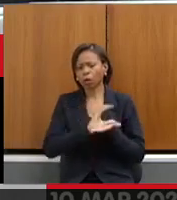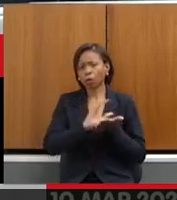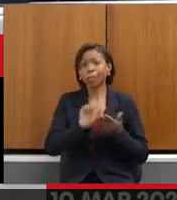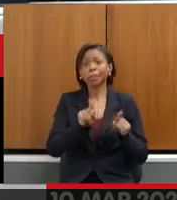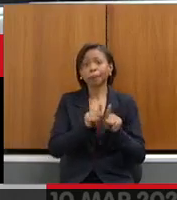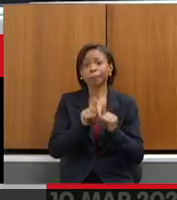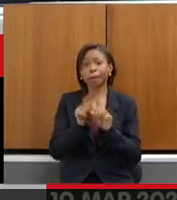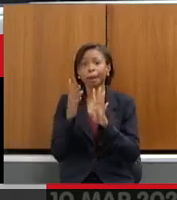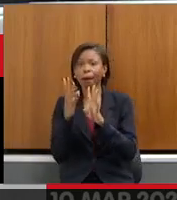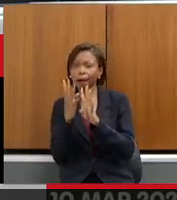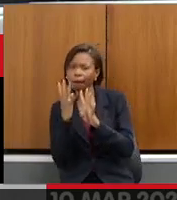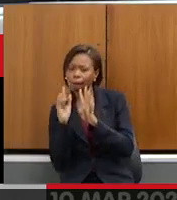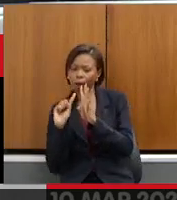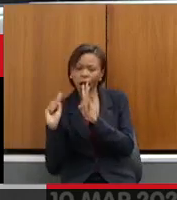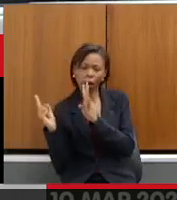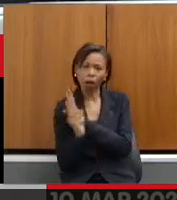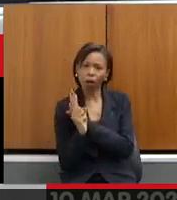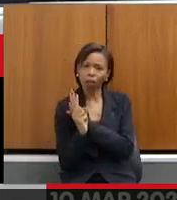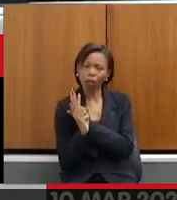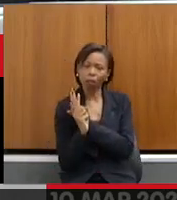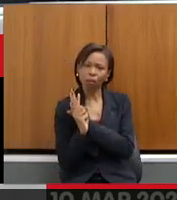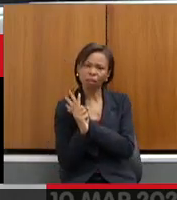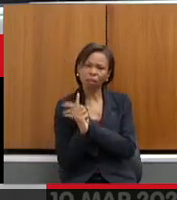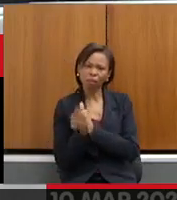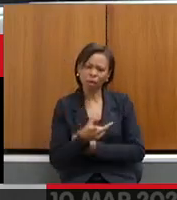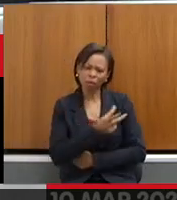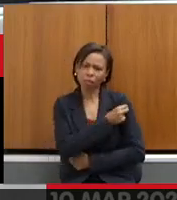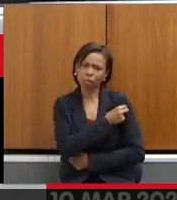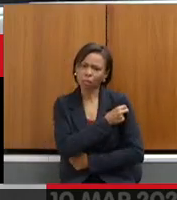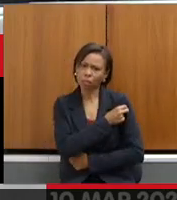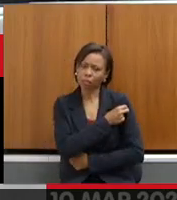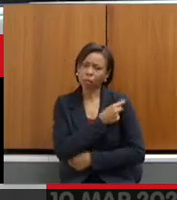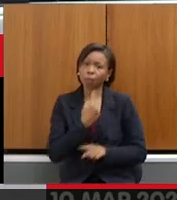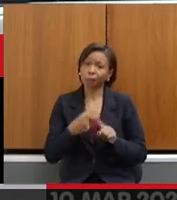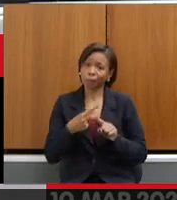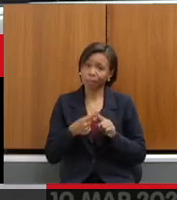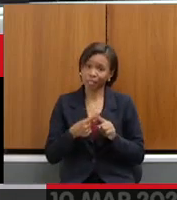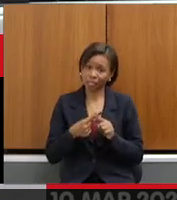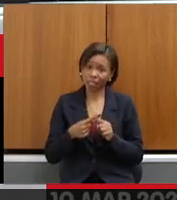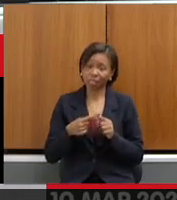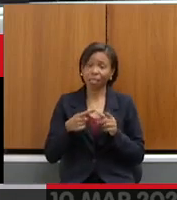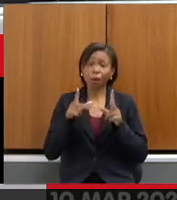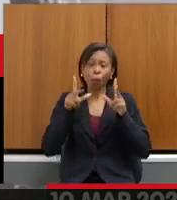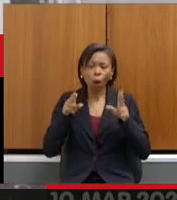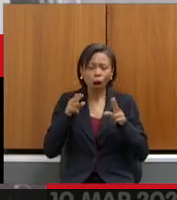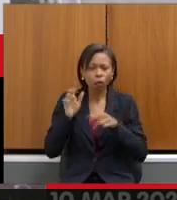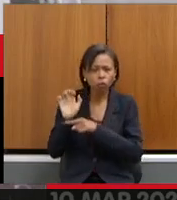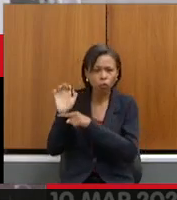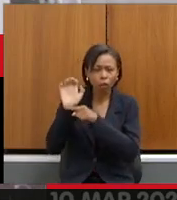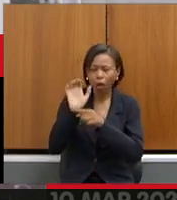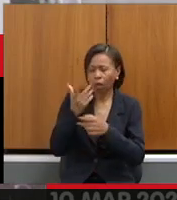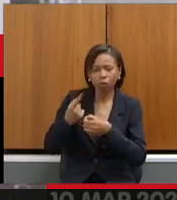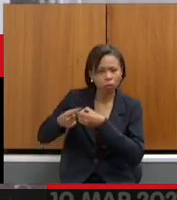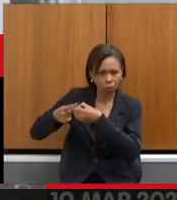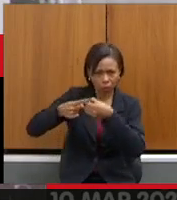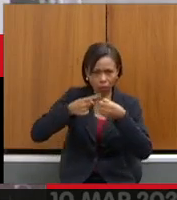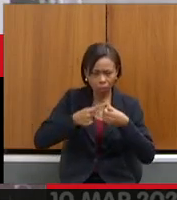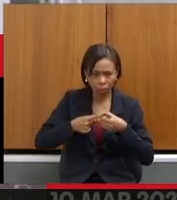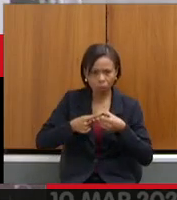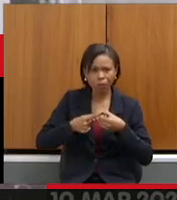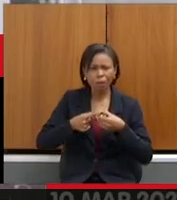Fura Fila dessas vacinação porque aí secretário o exemplo Esse é o que vem acontecendo nos municípios denúncias e mais denúncias